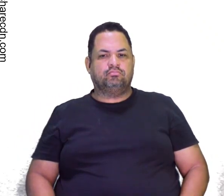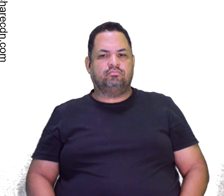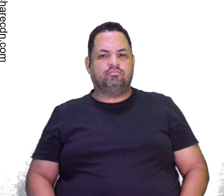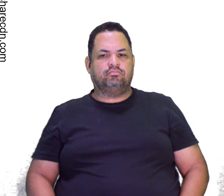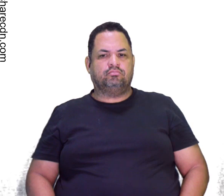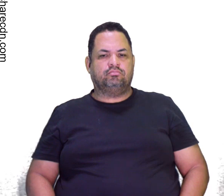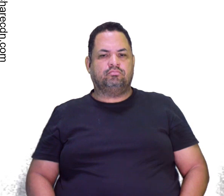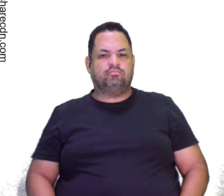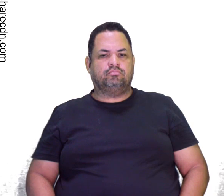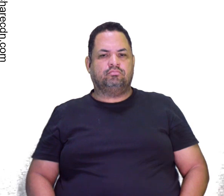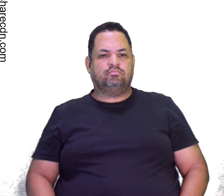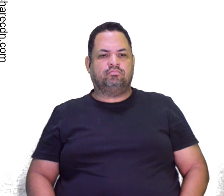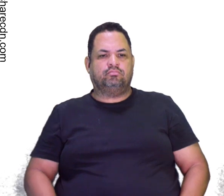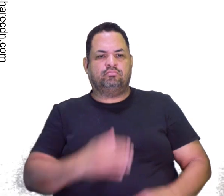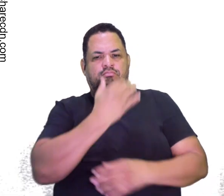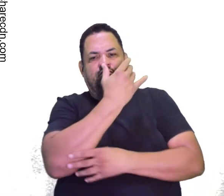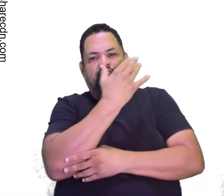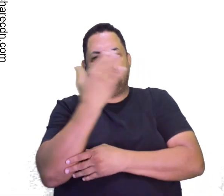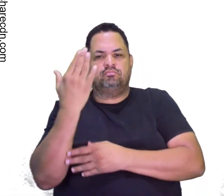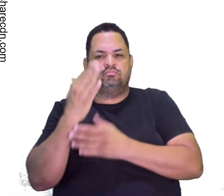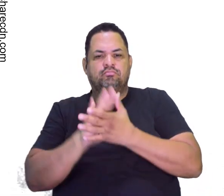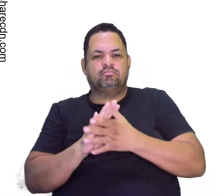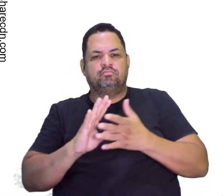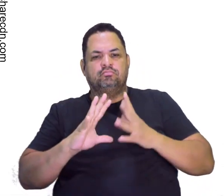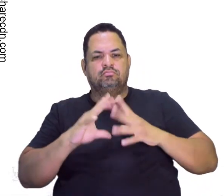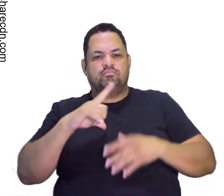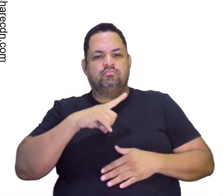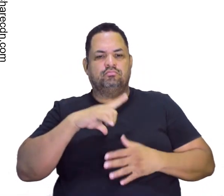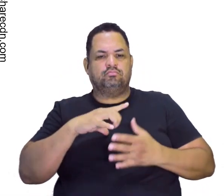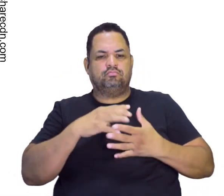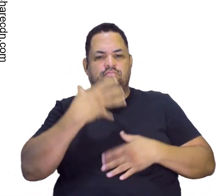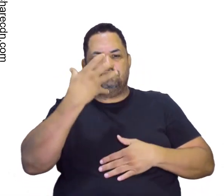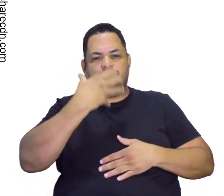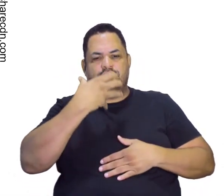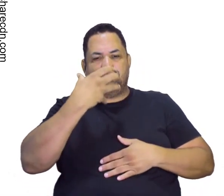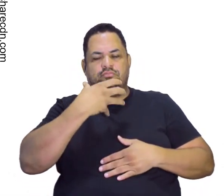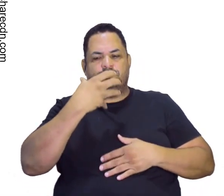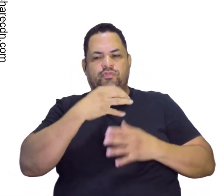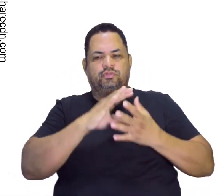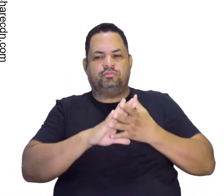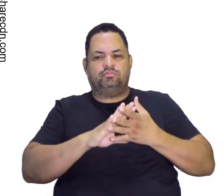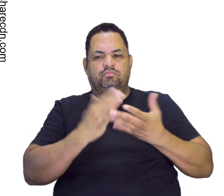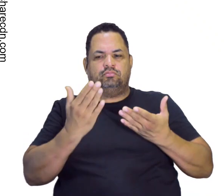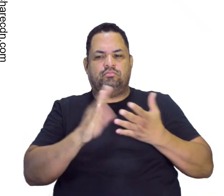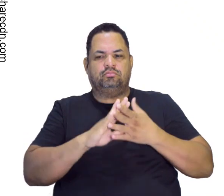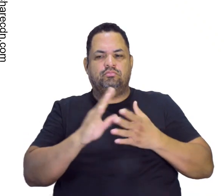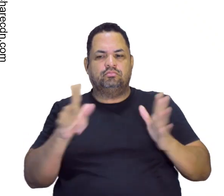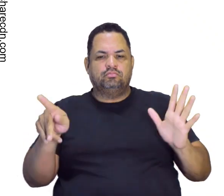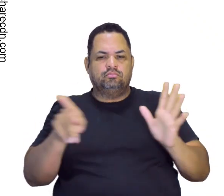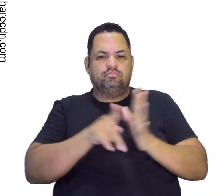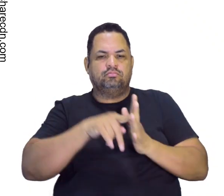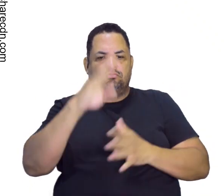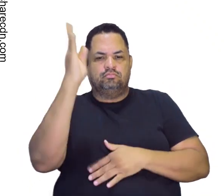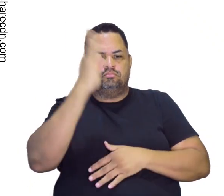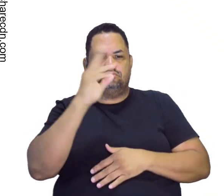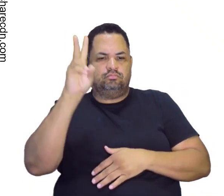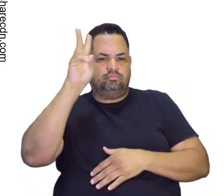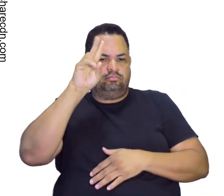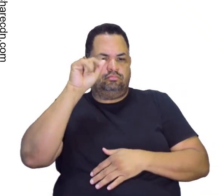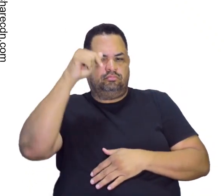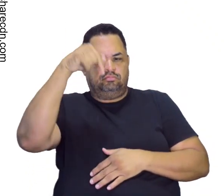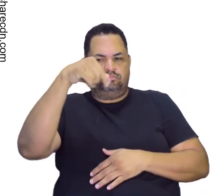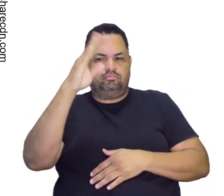tem palmeiras tem abacaxxi tem frutas tropicais né tudo para lembrar assim o nosso